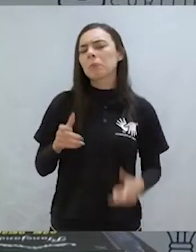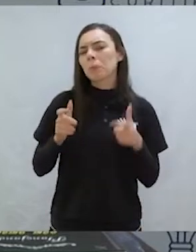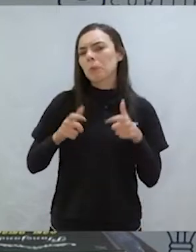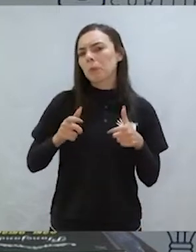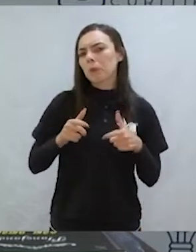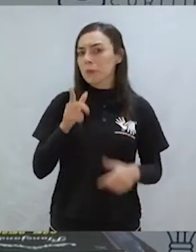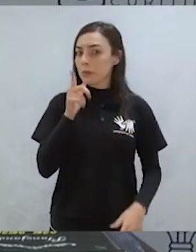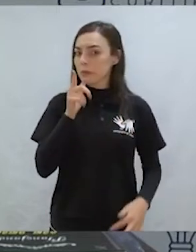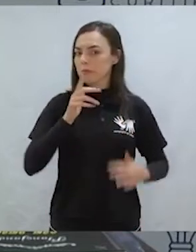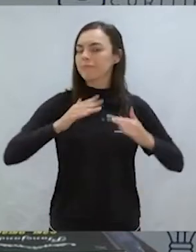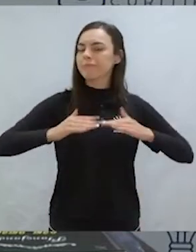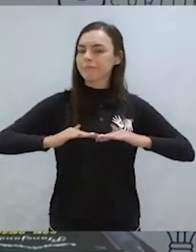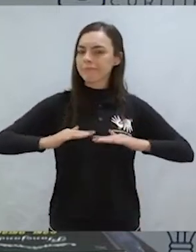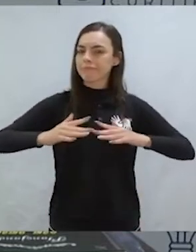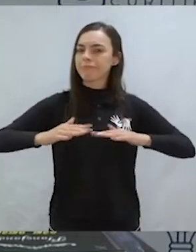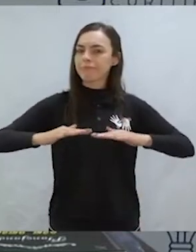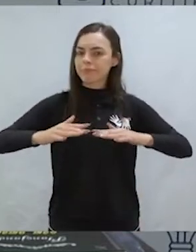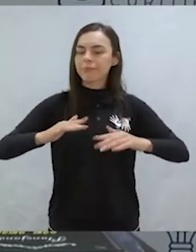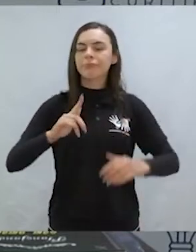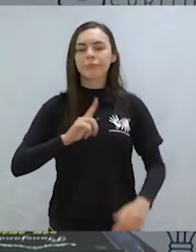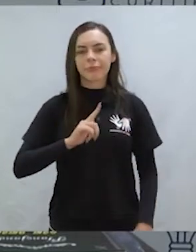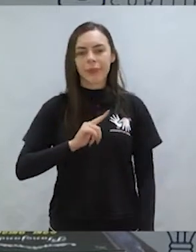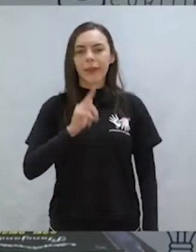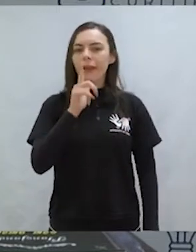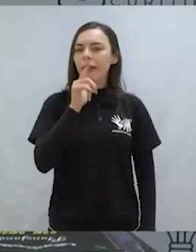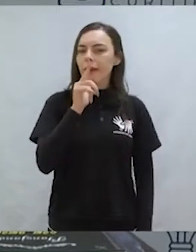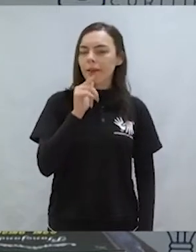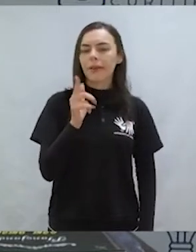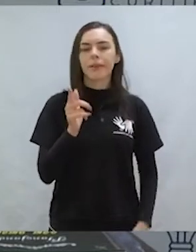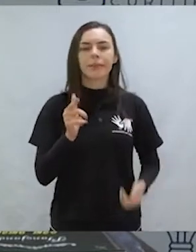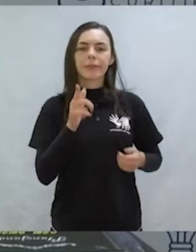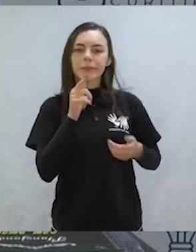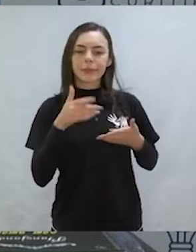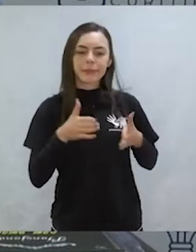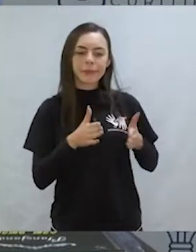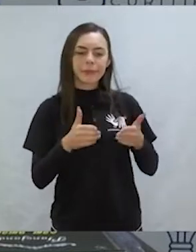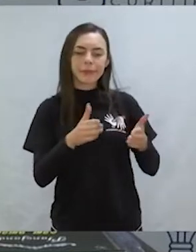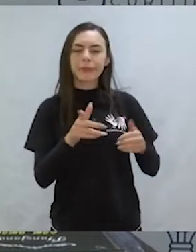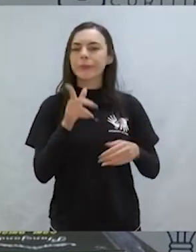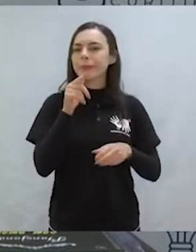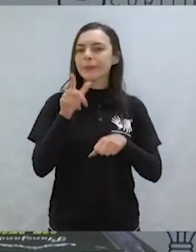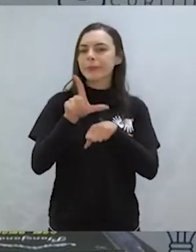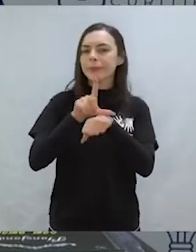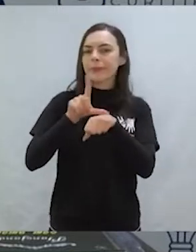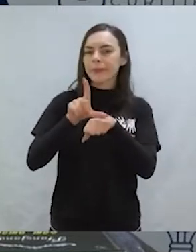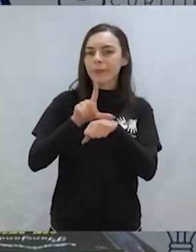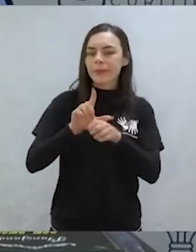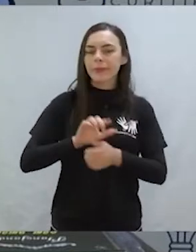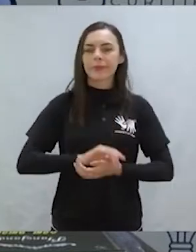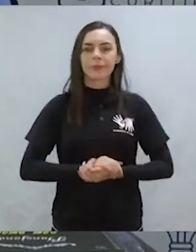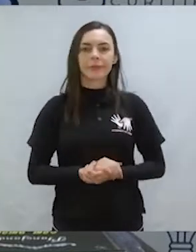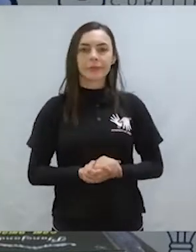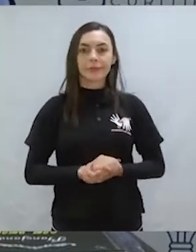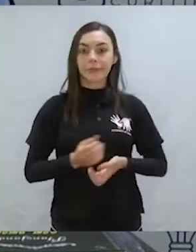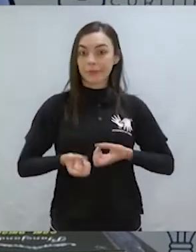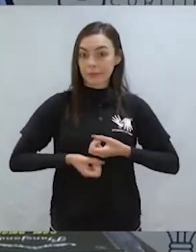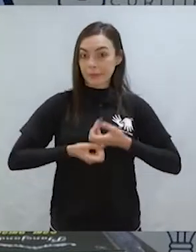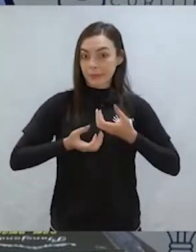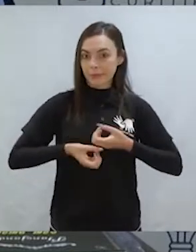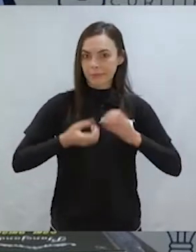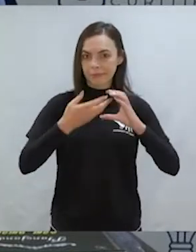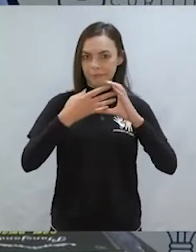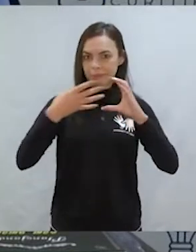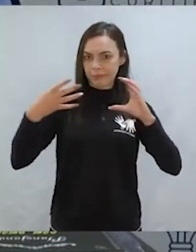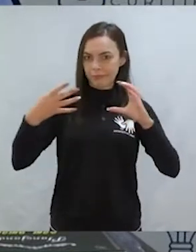quadrinha fala que os peixes nascem no mar. Os peixes nascem na água, nos rios, nos lagos. Mas aqui